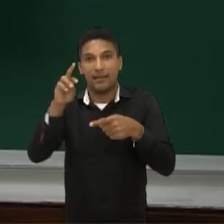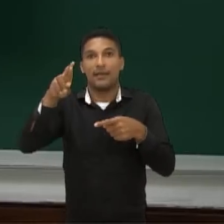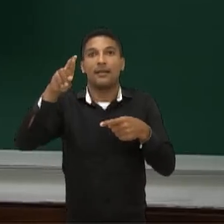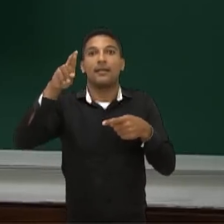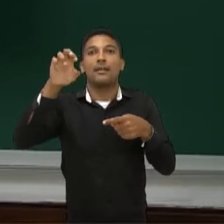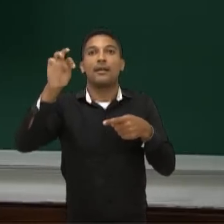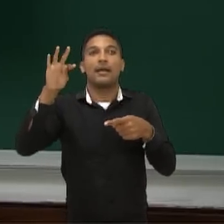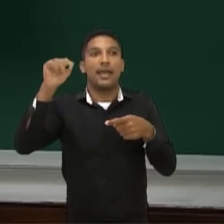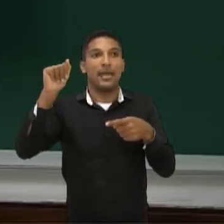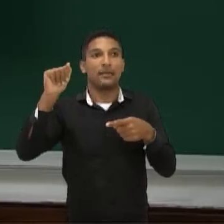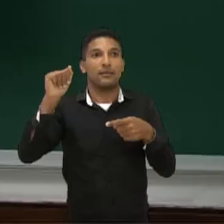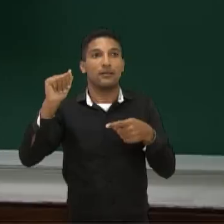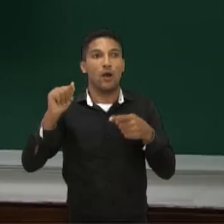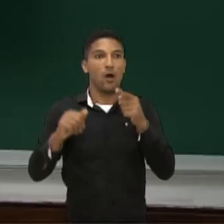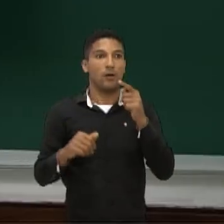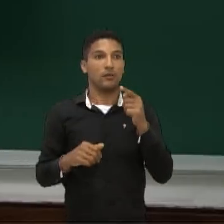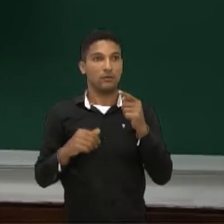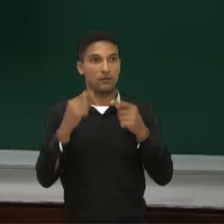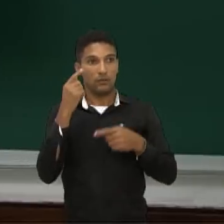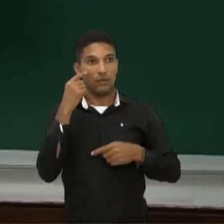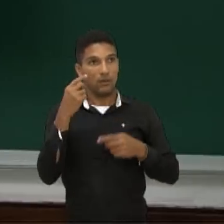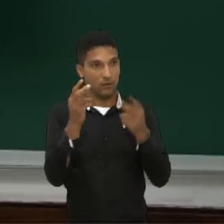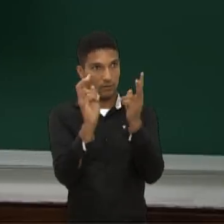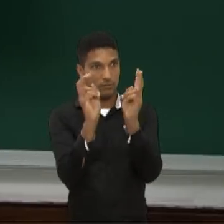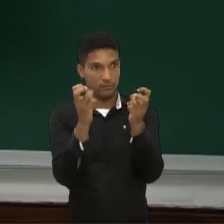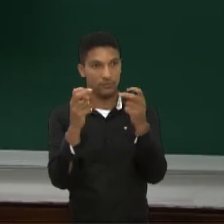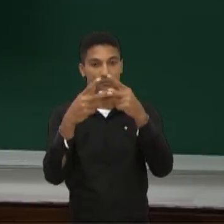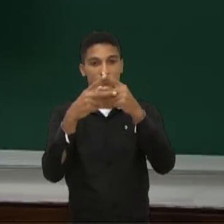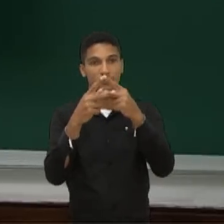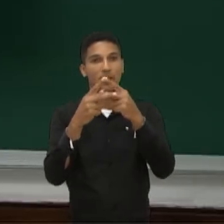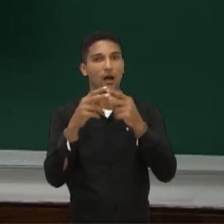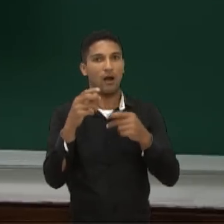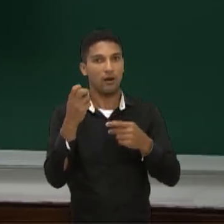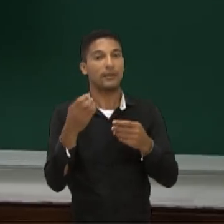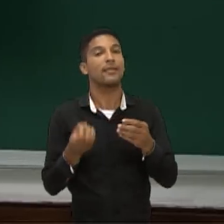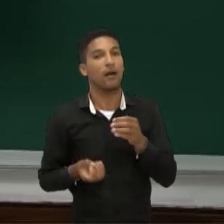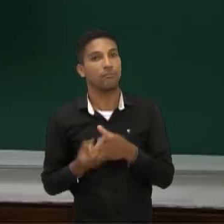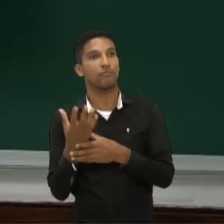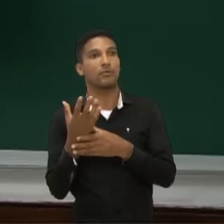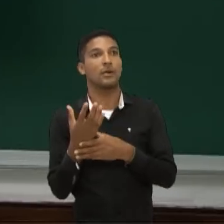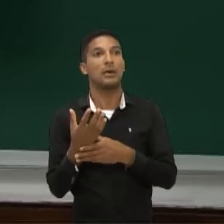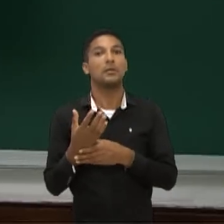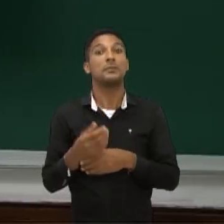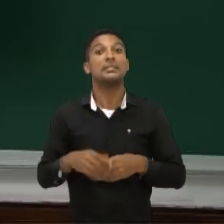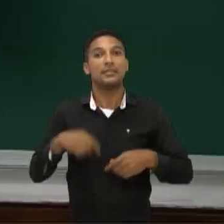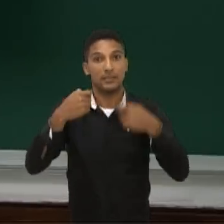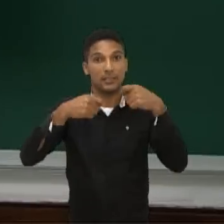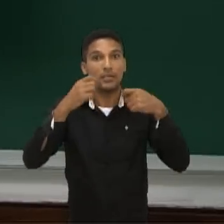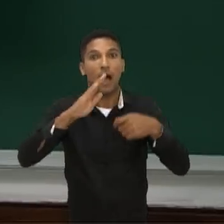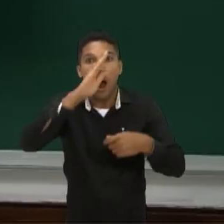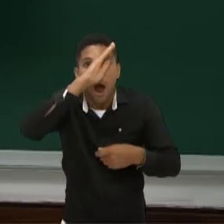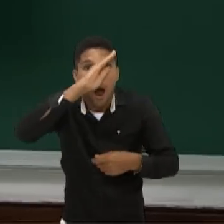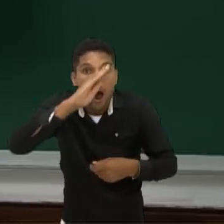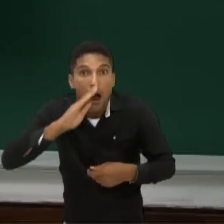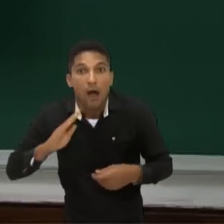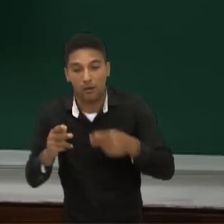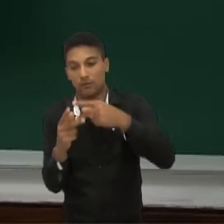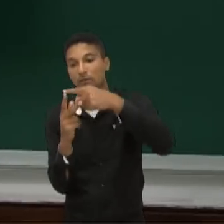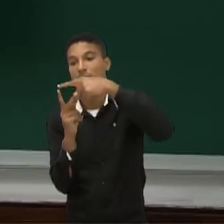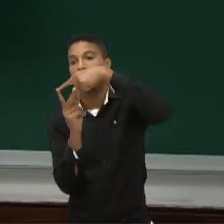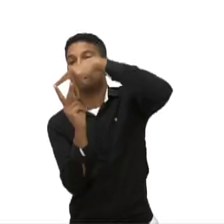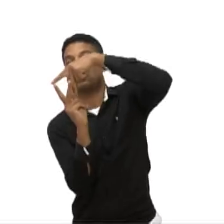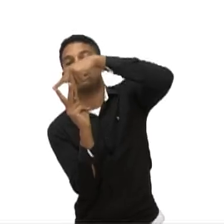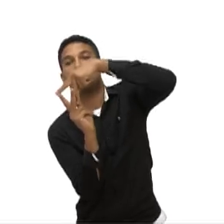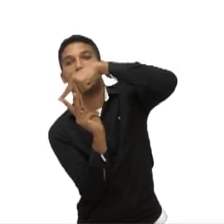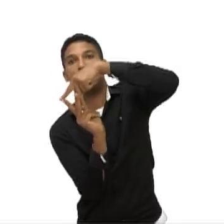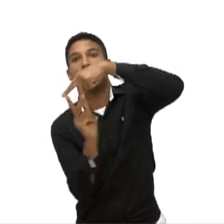a professora acabou repetindo triângulos, mas no material ele vai arrumadinho para vocês, tá bom? Então, vou dar um tempinho para vocês e já volto aí com a